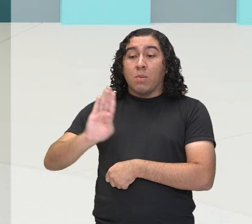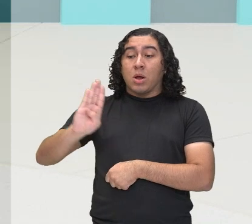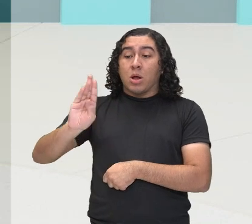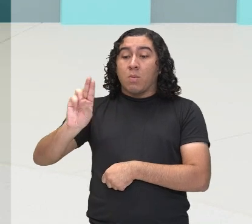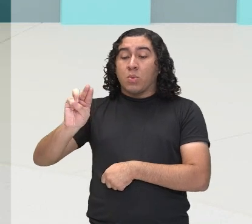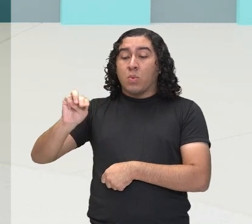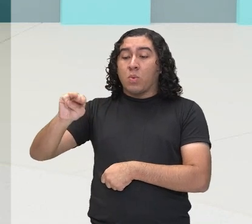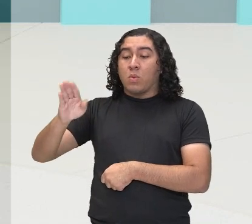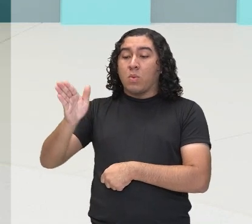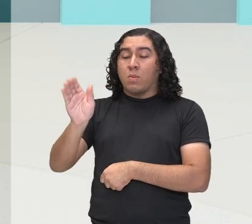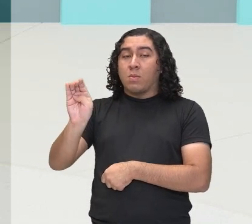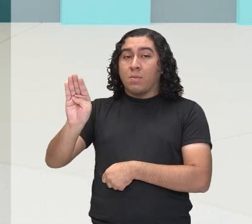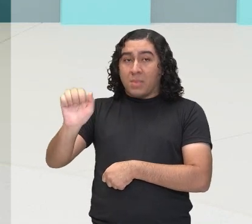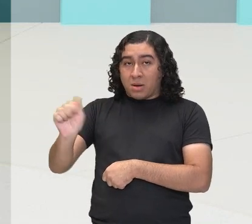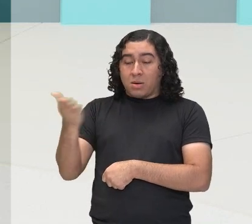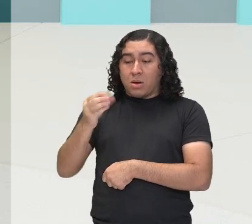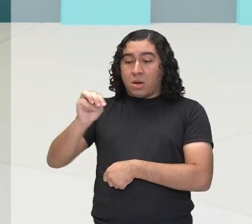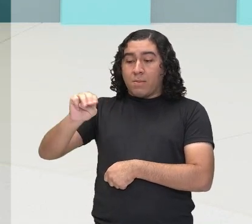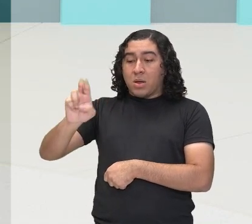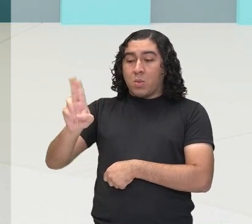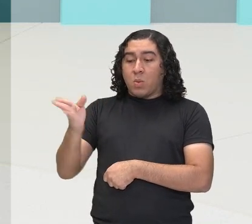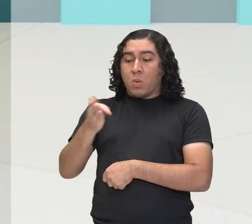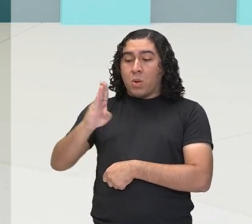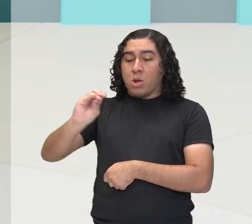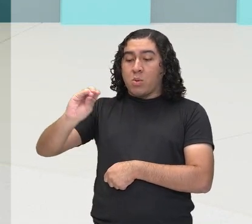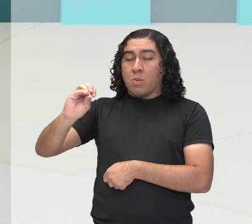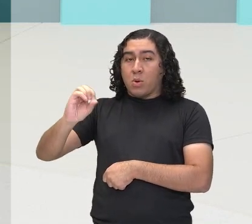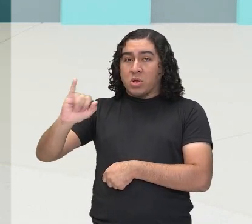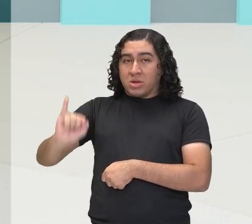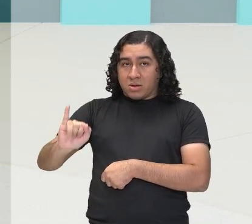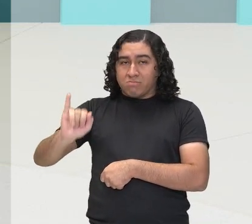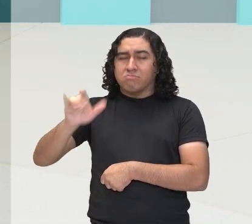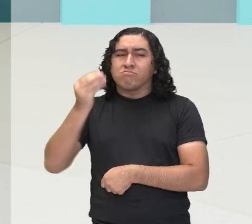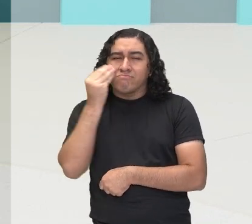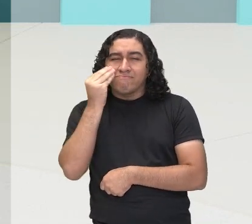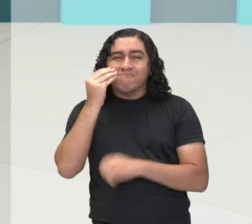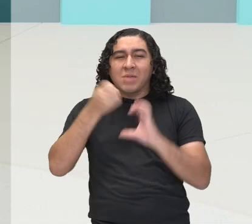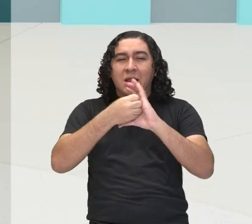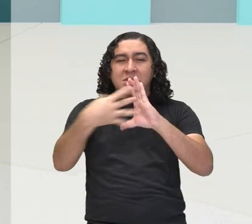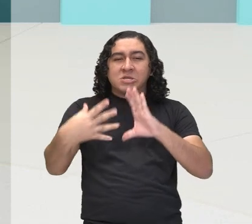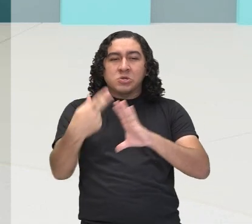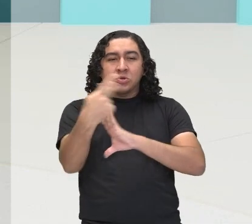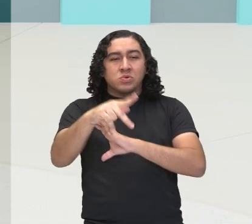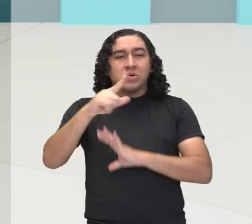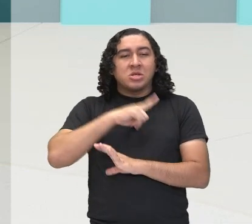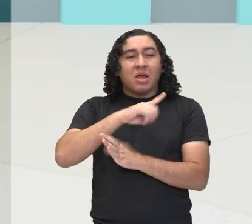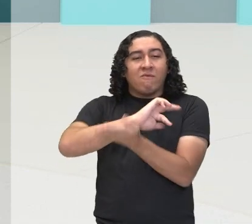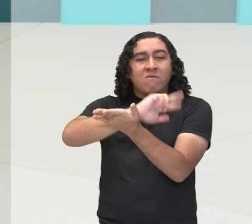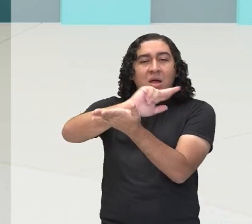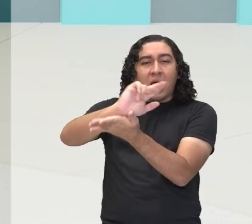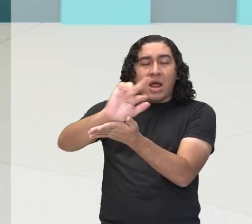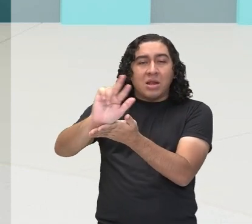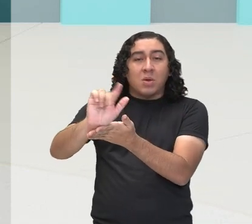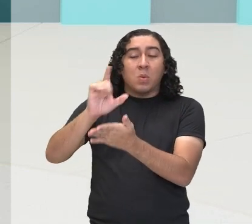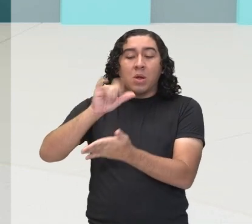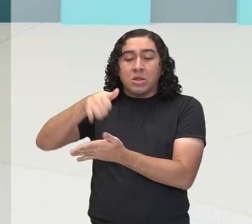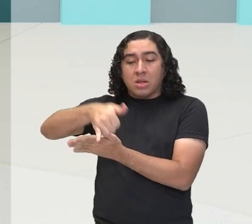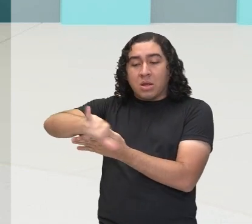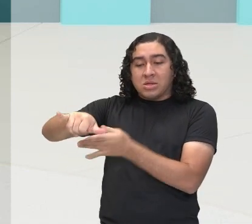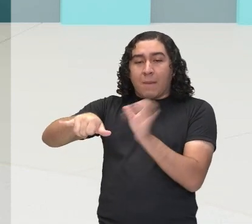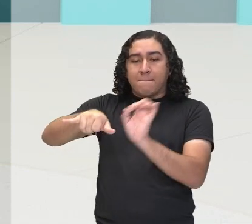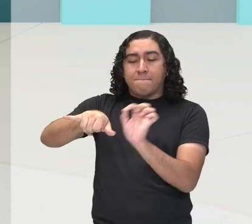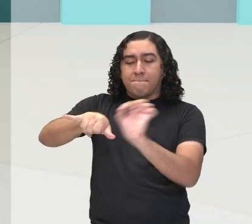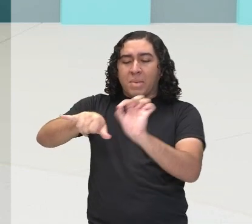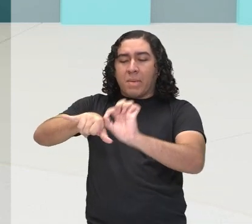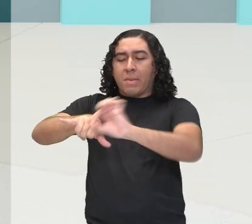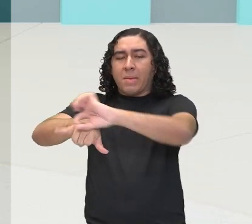Bumba Meu Boi. Olha a caracterização, com muitas lantejoulas ali e